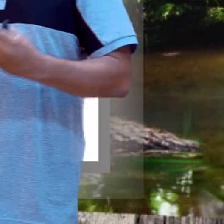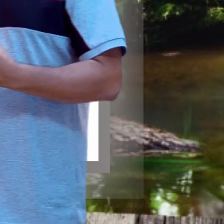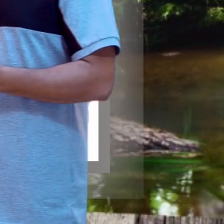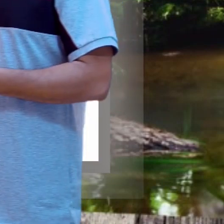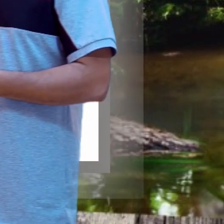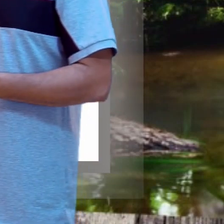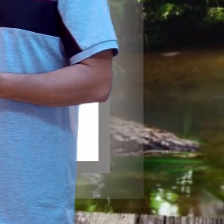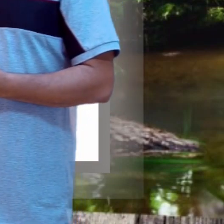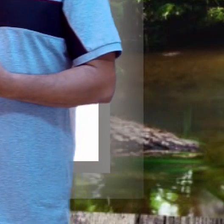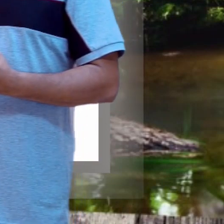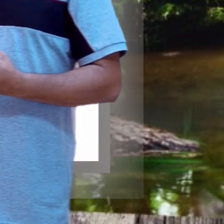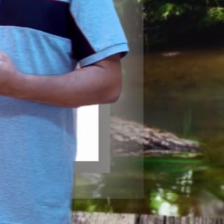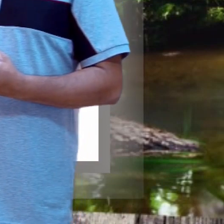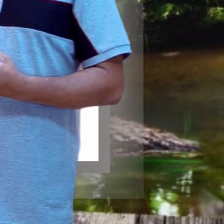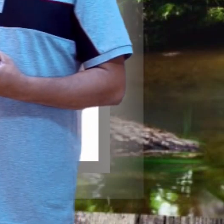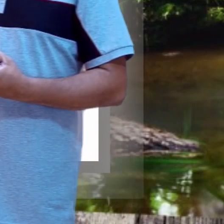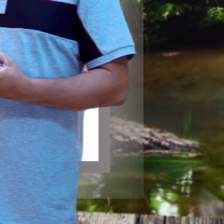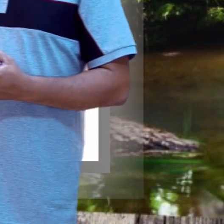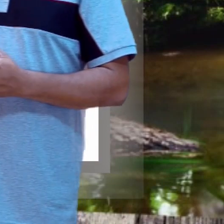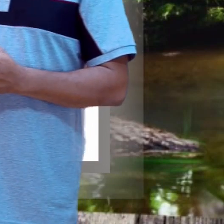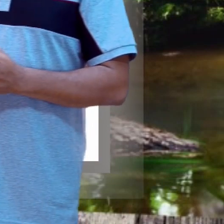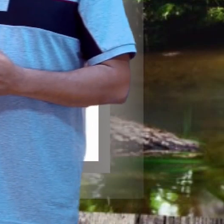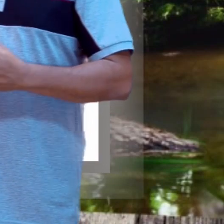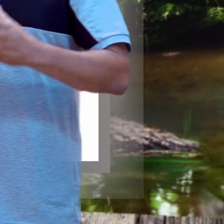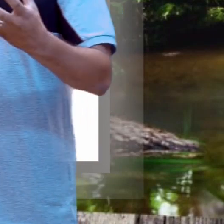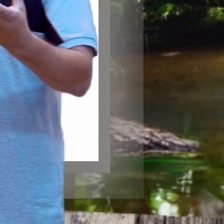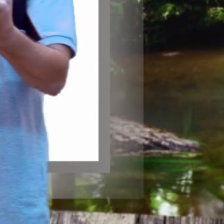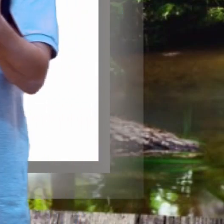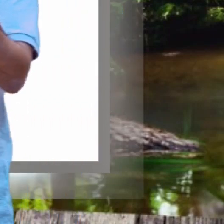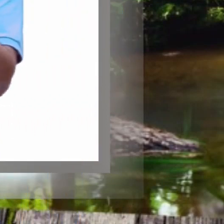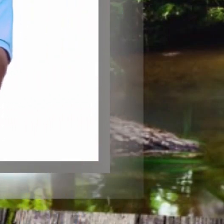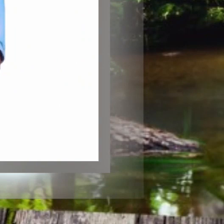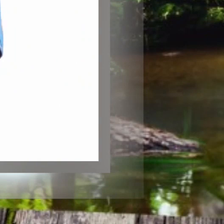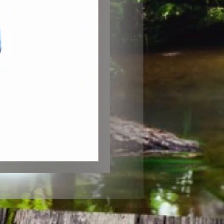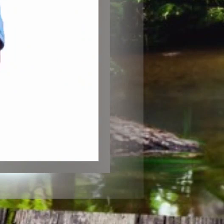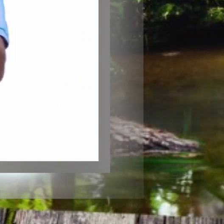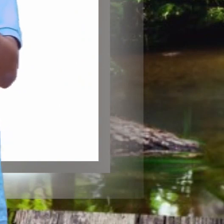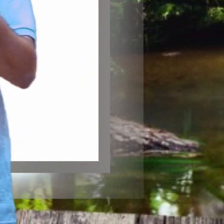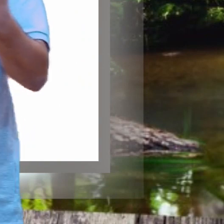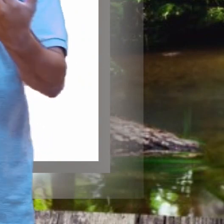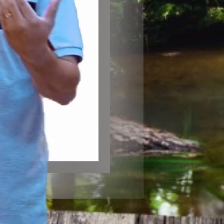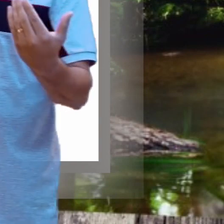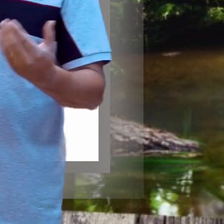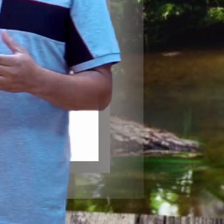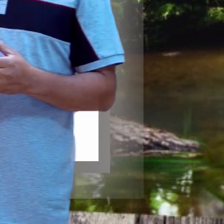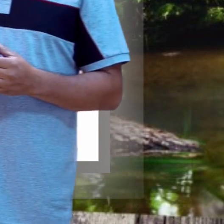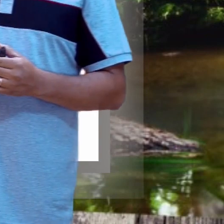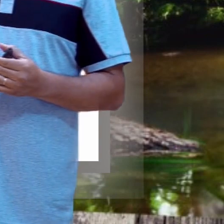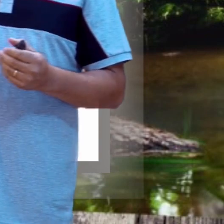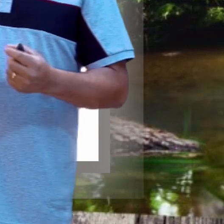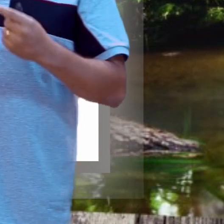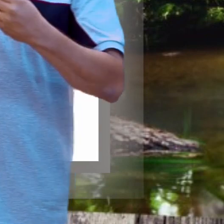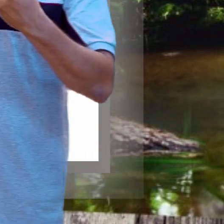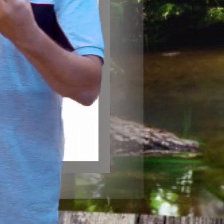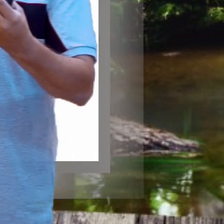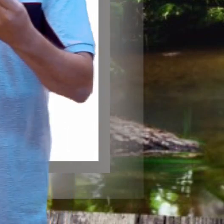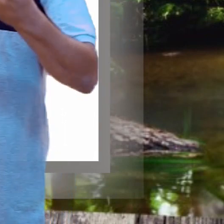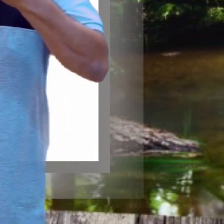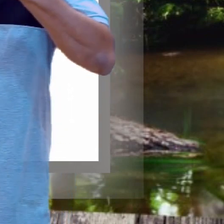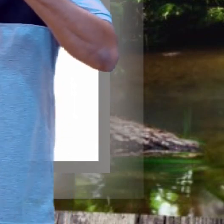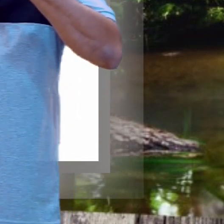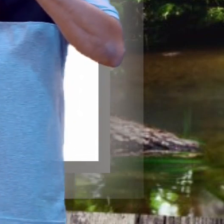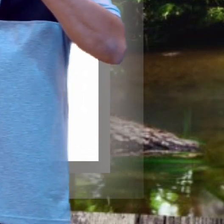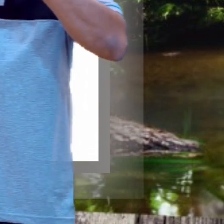com essa célula aí, no caso, alguns dessas estruturas vão ser a